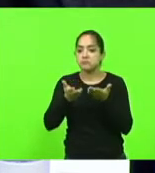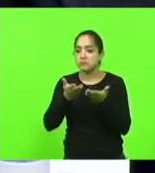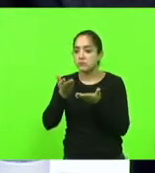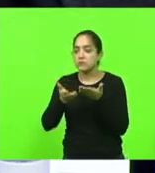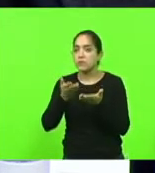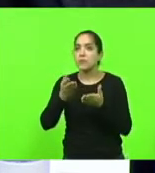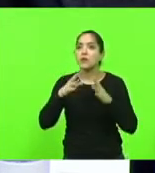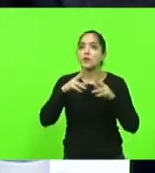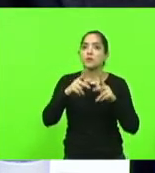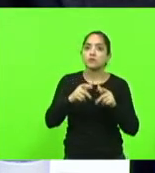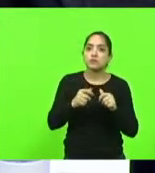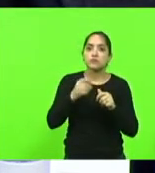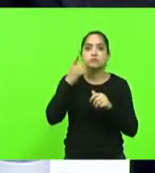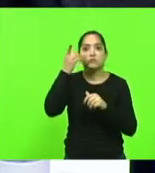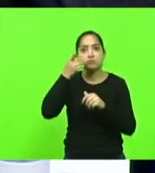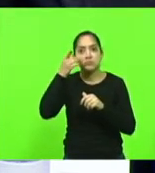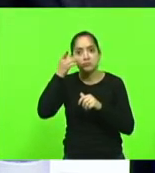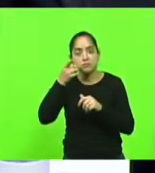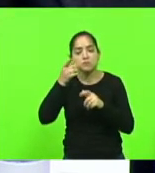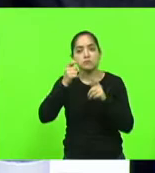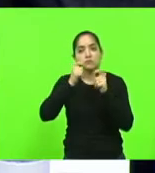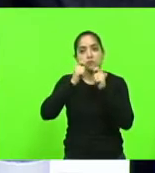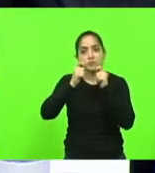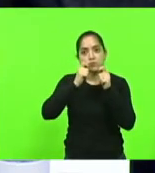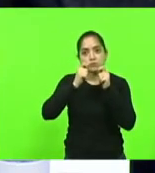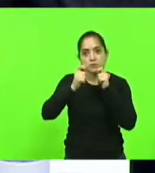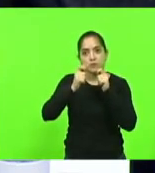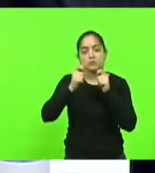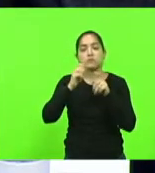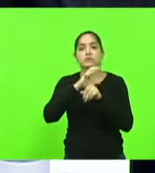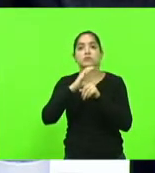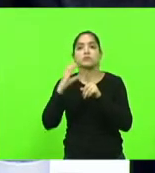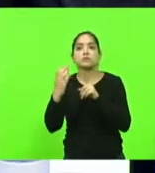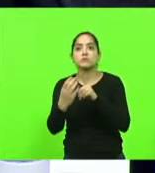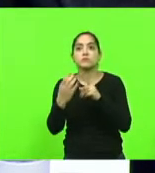com o deputado, com os assessores, com a comunidade,